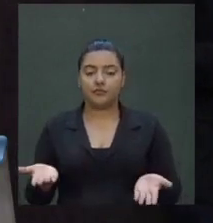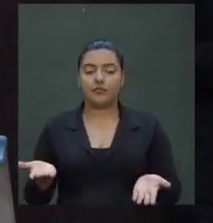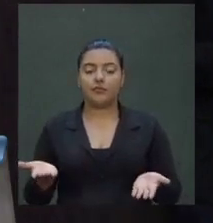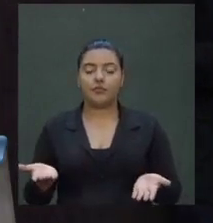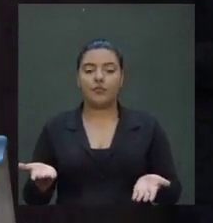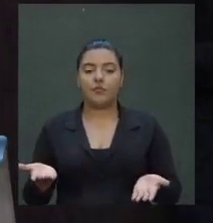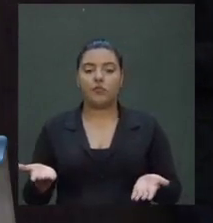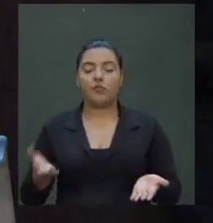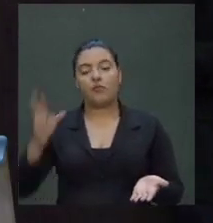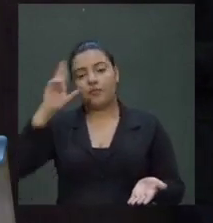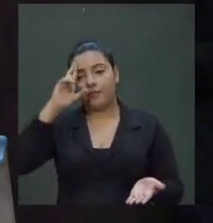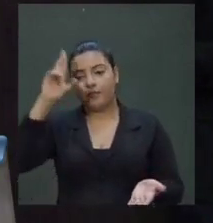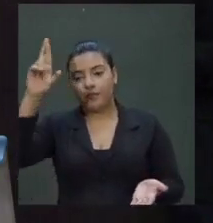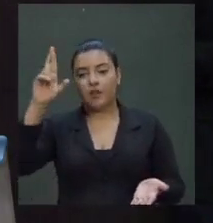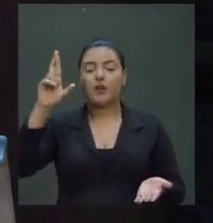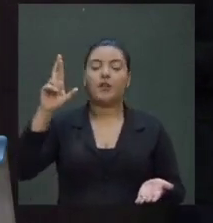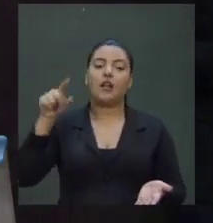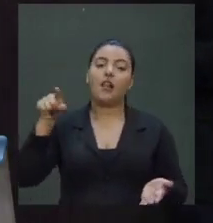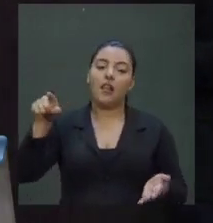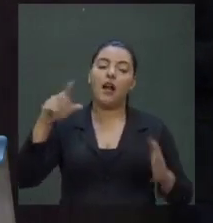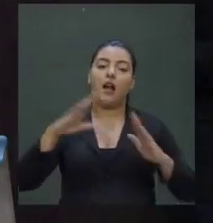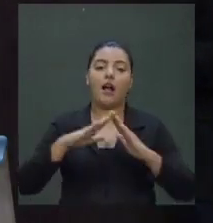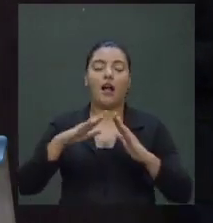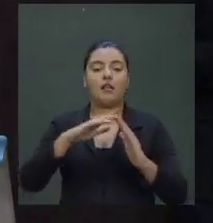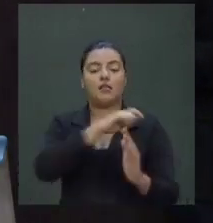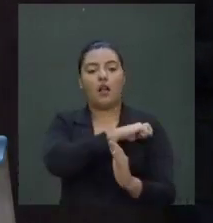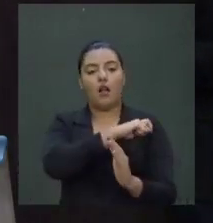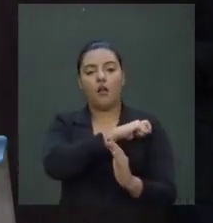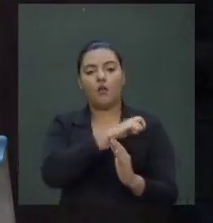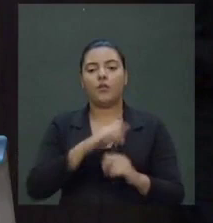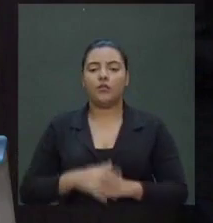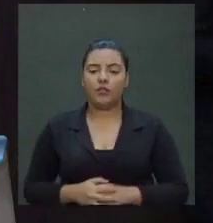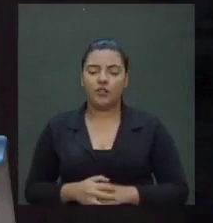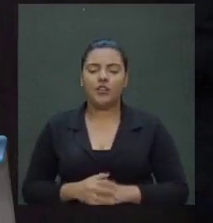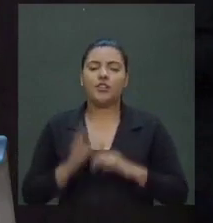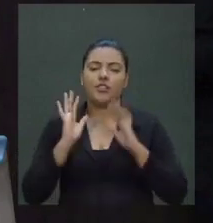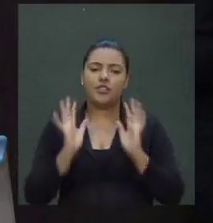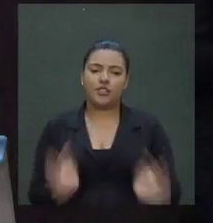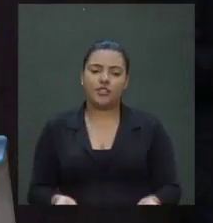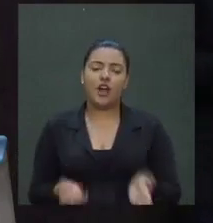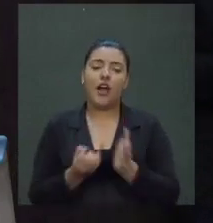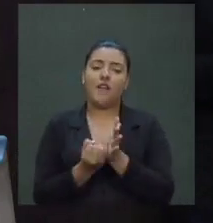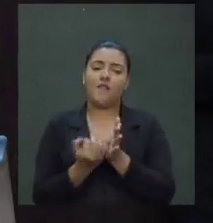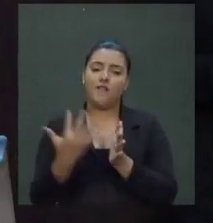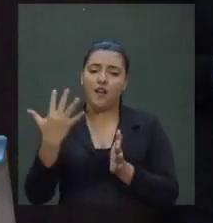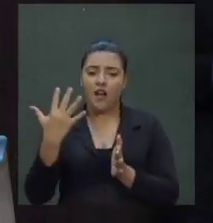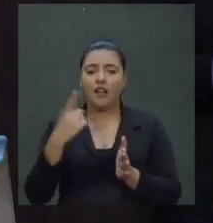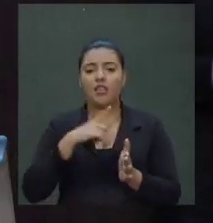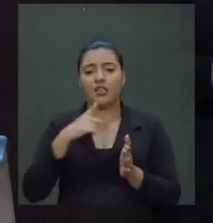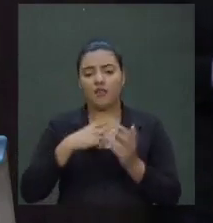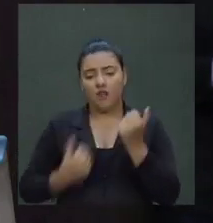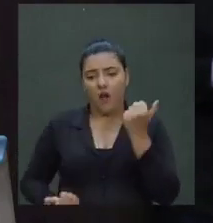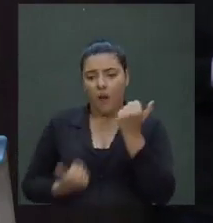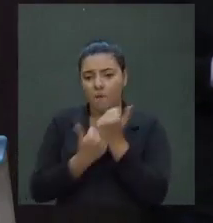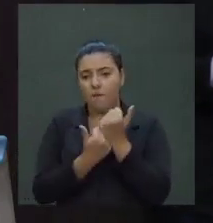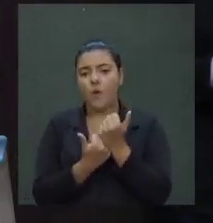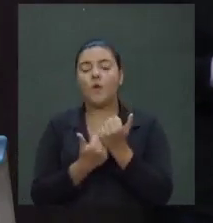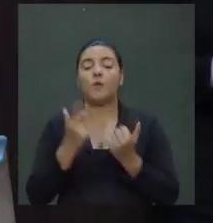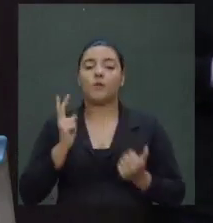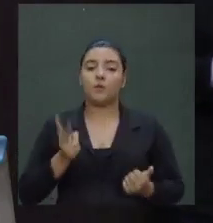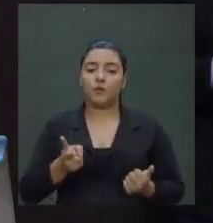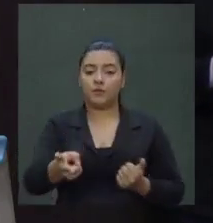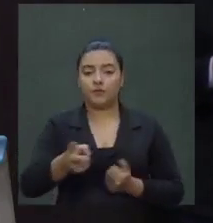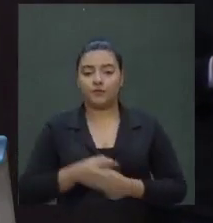dos diretores e diretoras da Casa do Estudante, que inclusive por várias vezes já tiveram aqui o nosso apoio e continuarão tendo